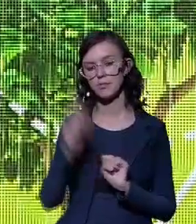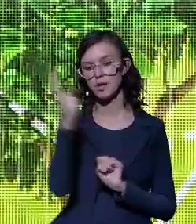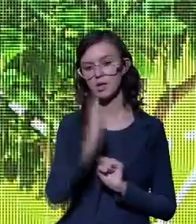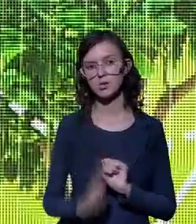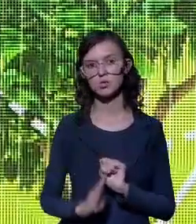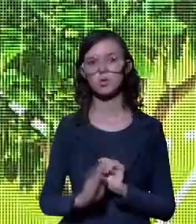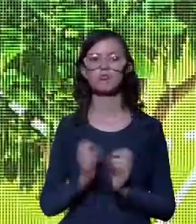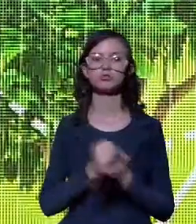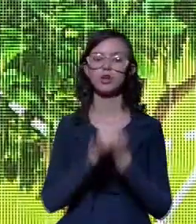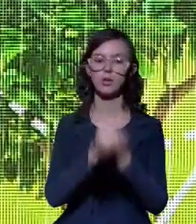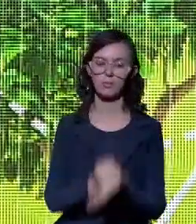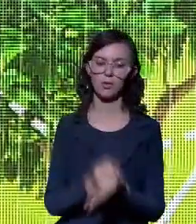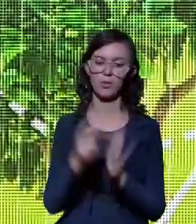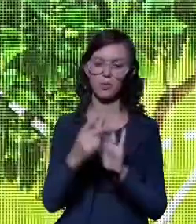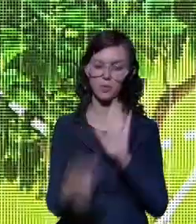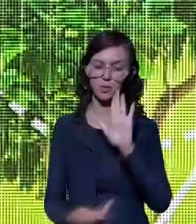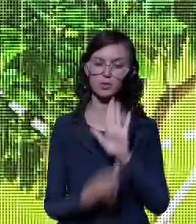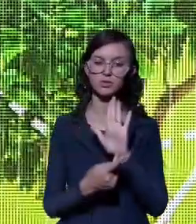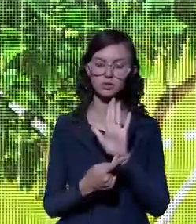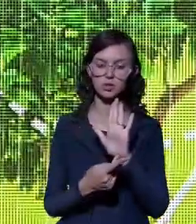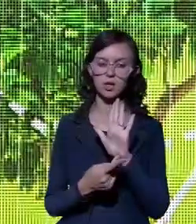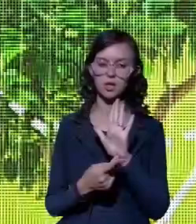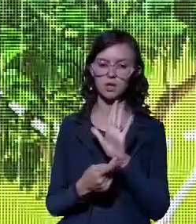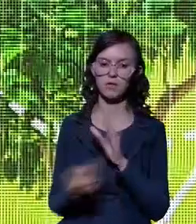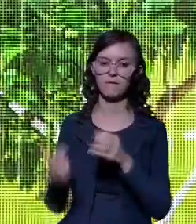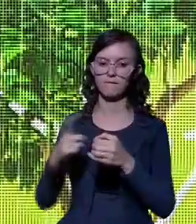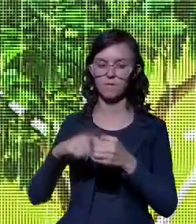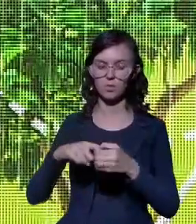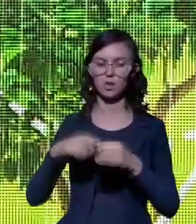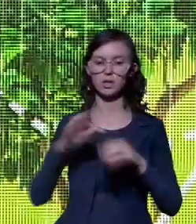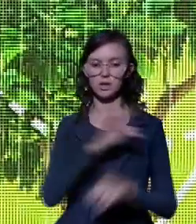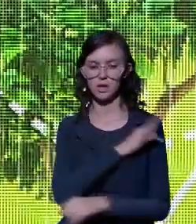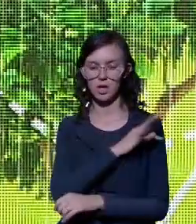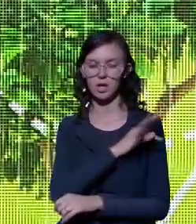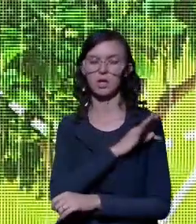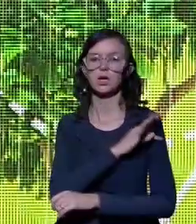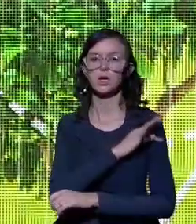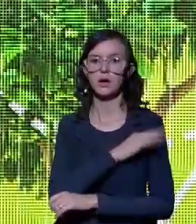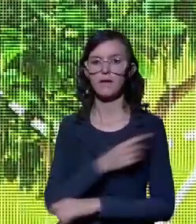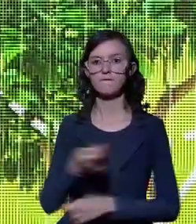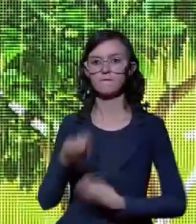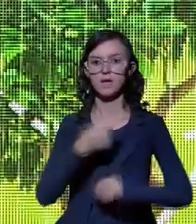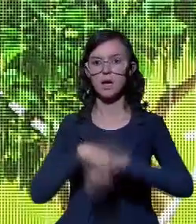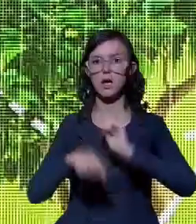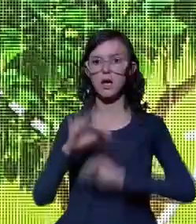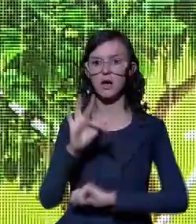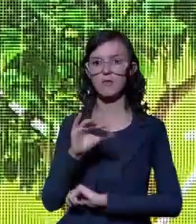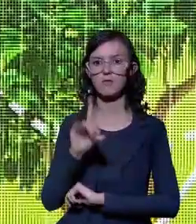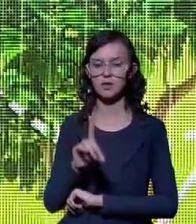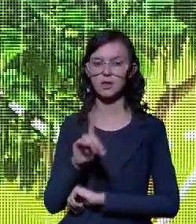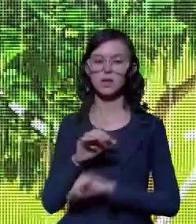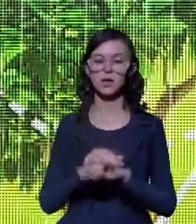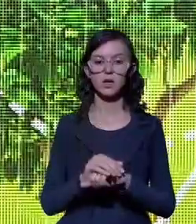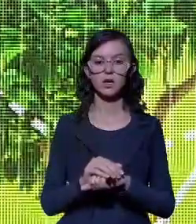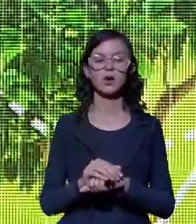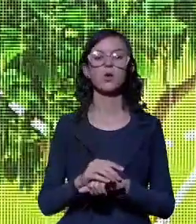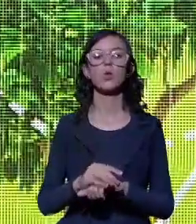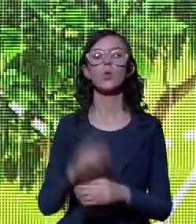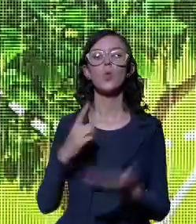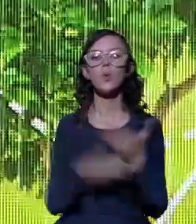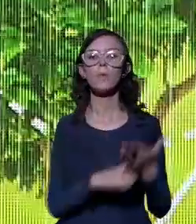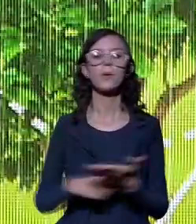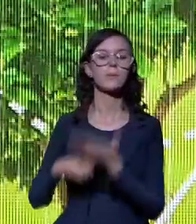nacional de fomento. E o projeto, em especial, é a cooperação técnica e financeira com a AFD, e o compromisso é com a agenda verde, com a